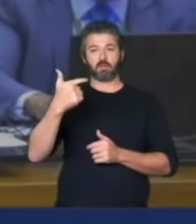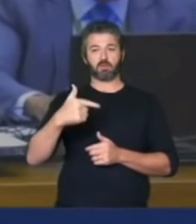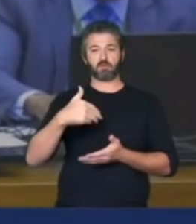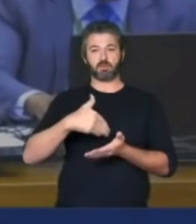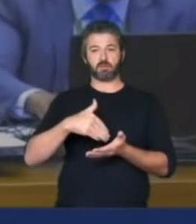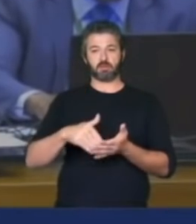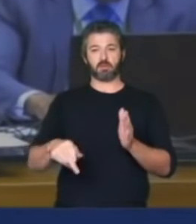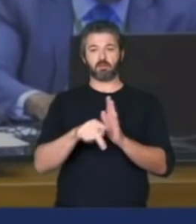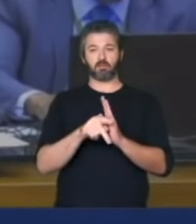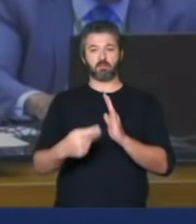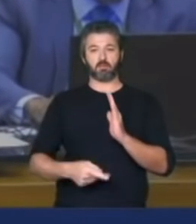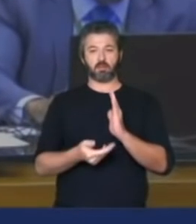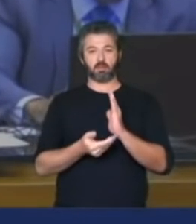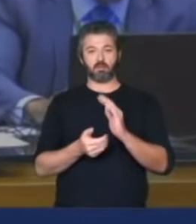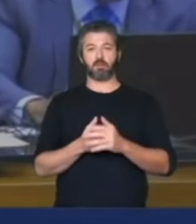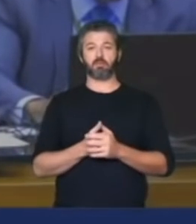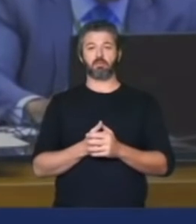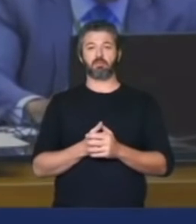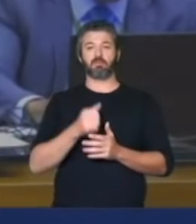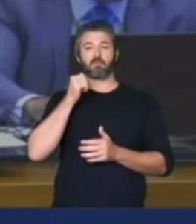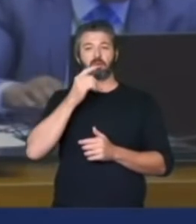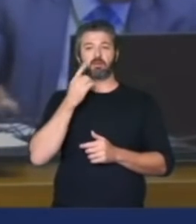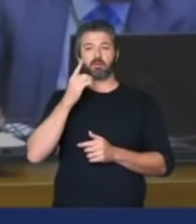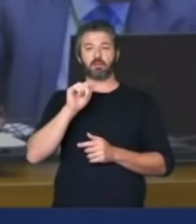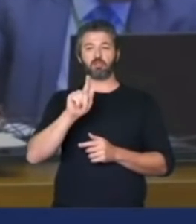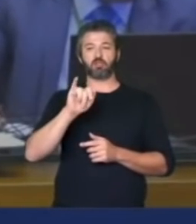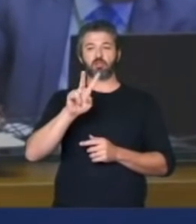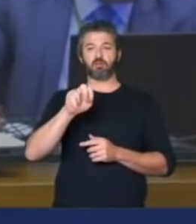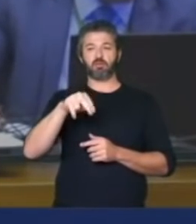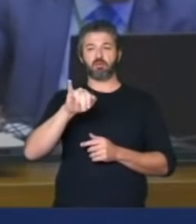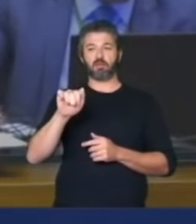secretário desta Casa, e deputada Giovânia de Sá,